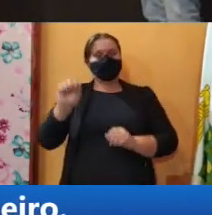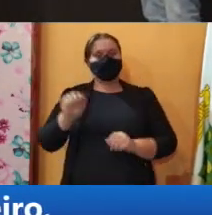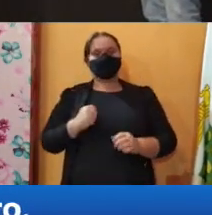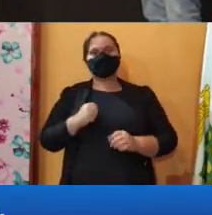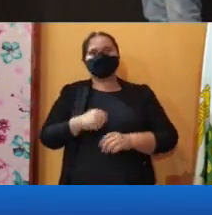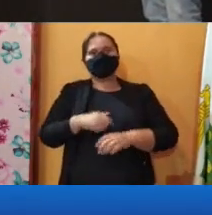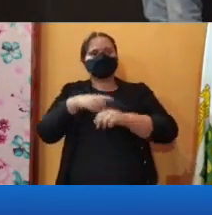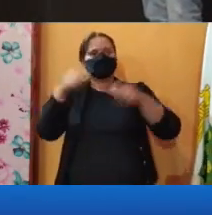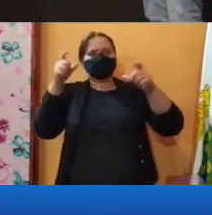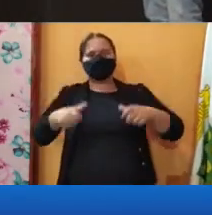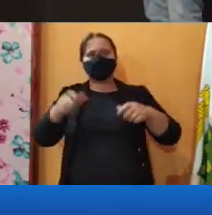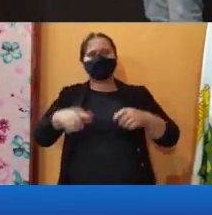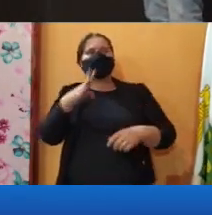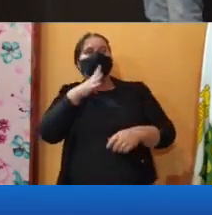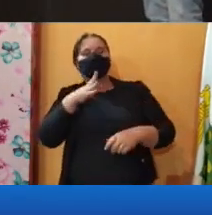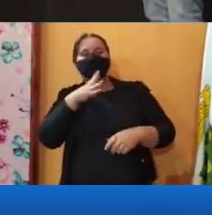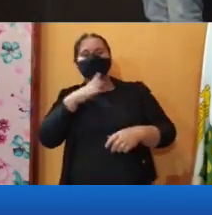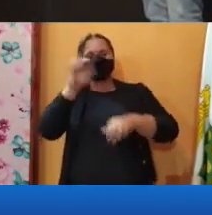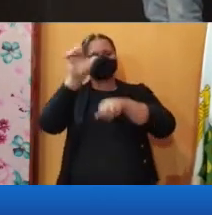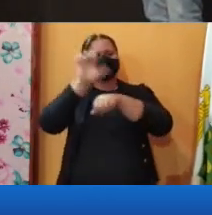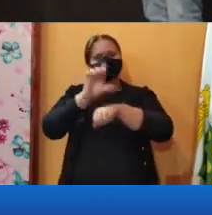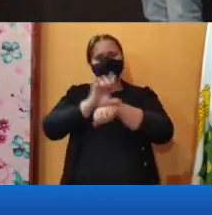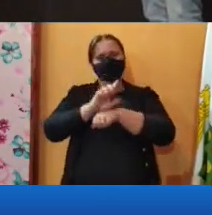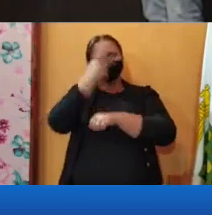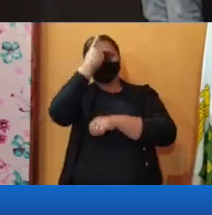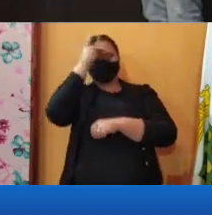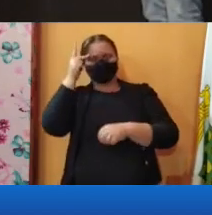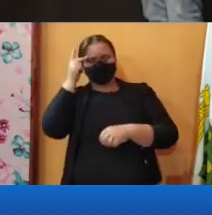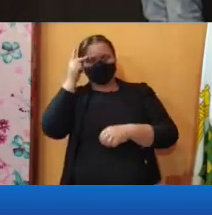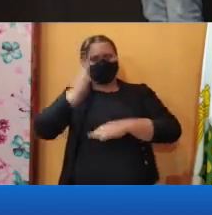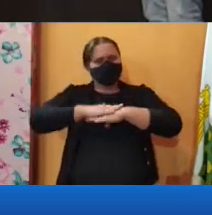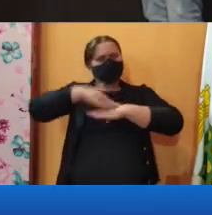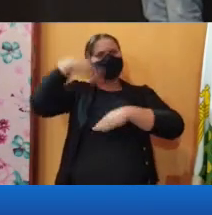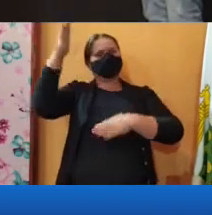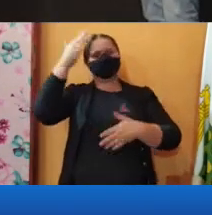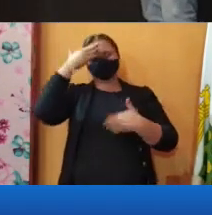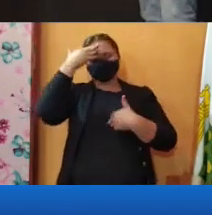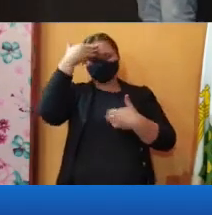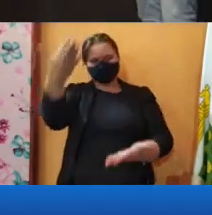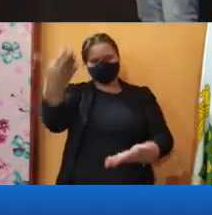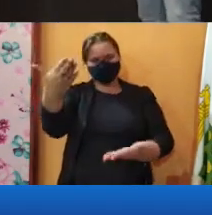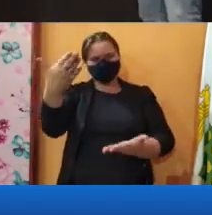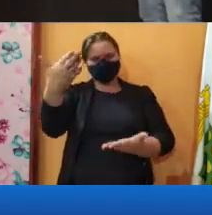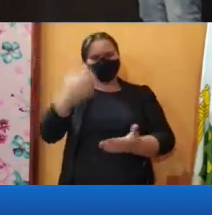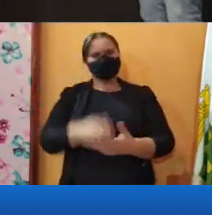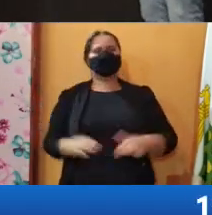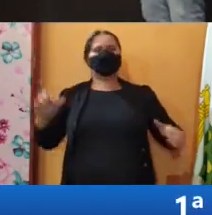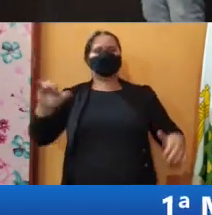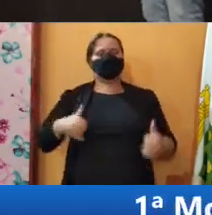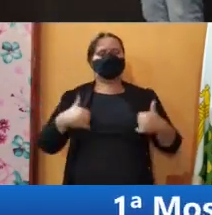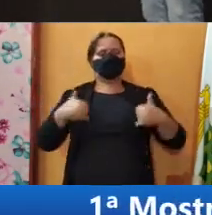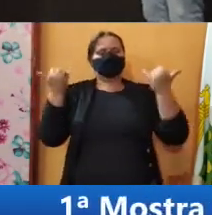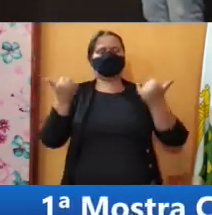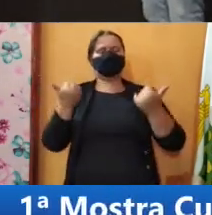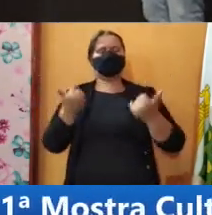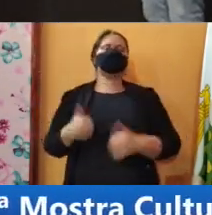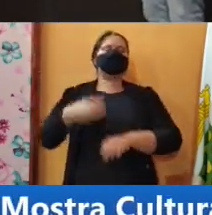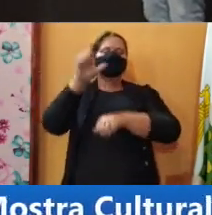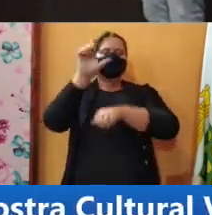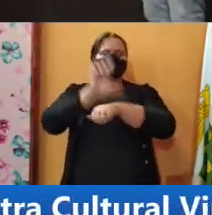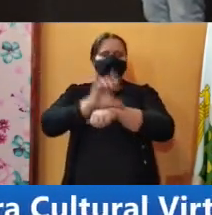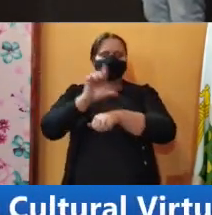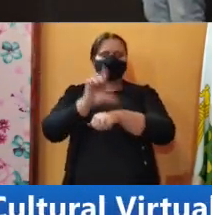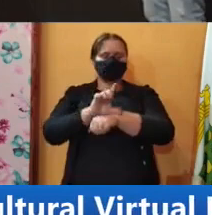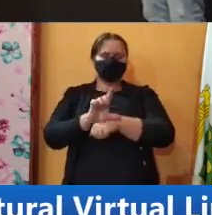povo, a gente juntos pode fazer muito mais. Muito obrigada, minha gente. Feliz aniversário para Limoeiro. Parabéns